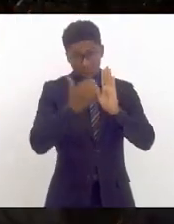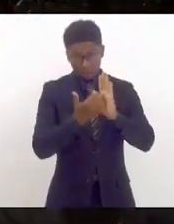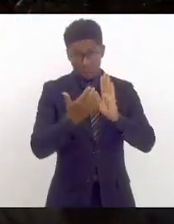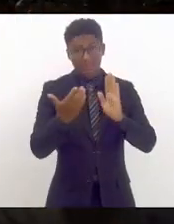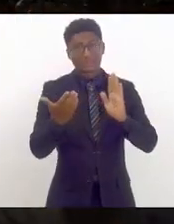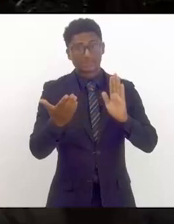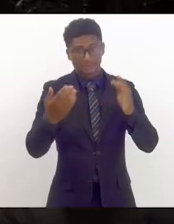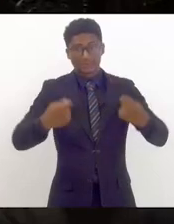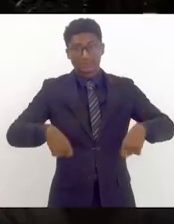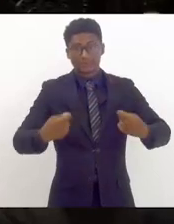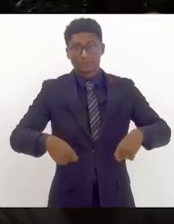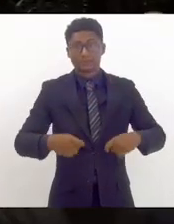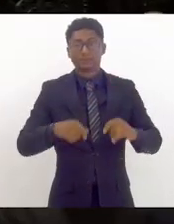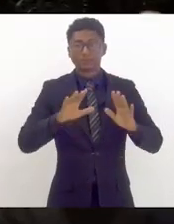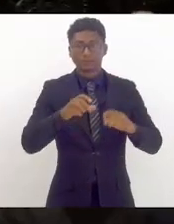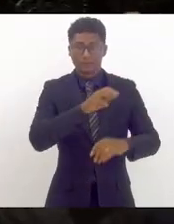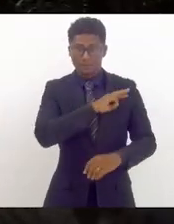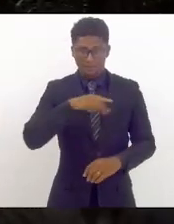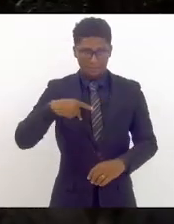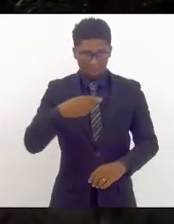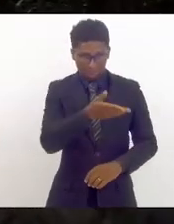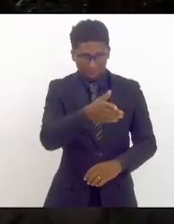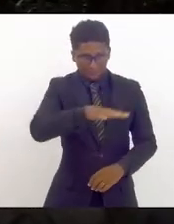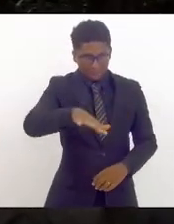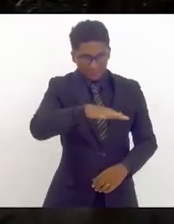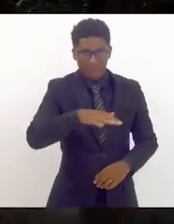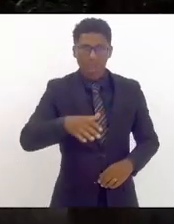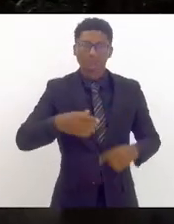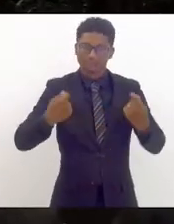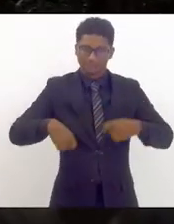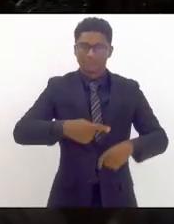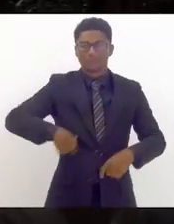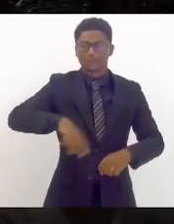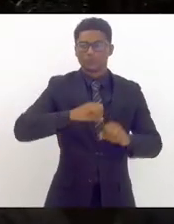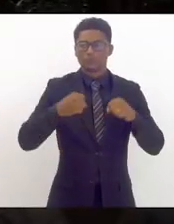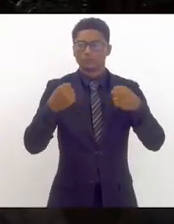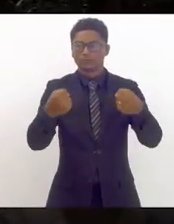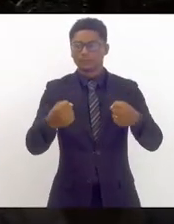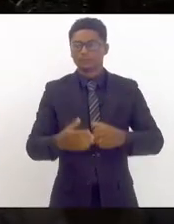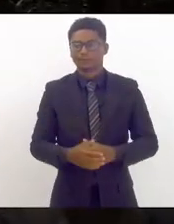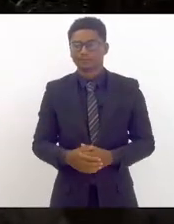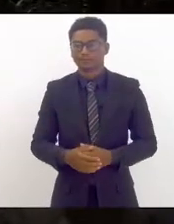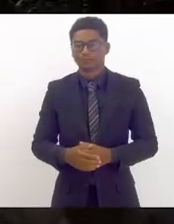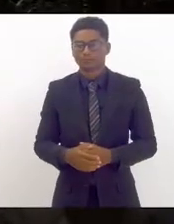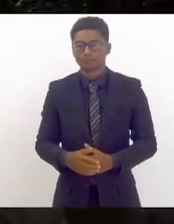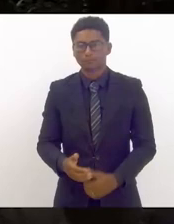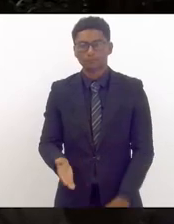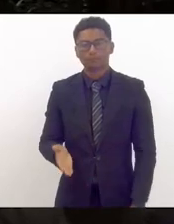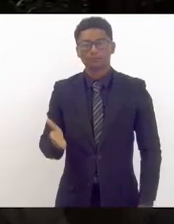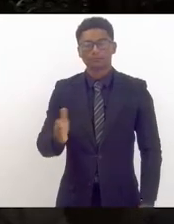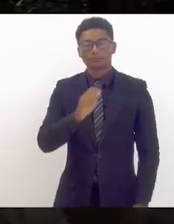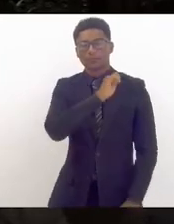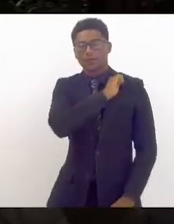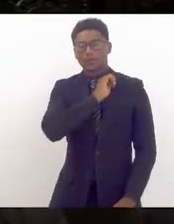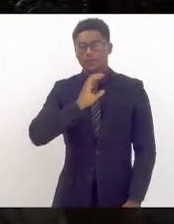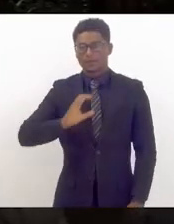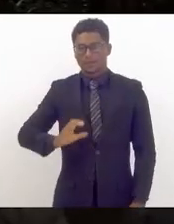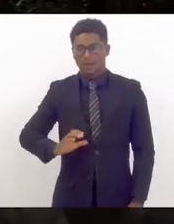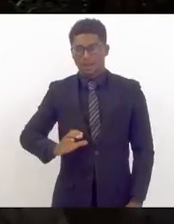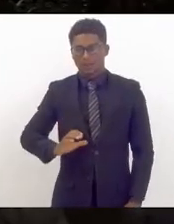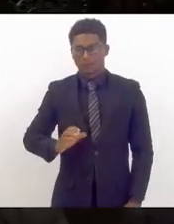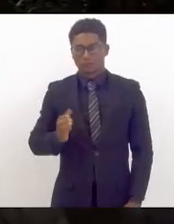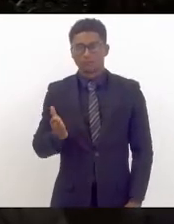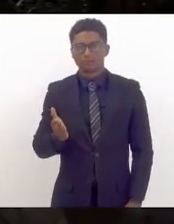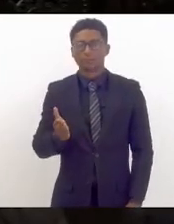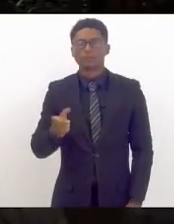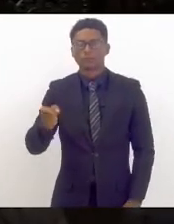outro passo que depende do esforço de todos nós. André Siciliano, você demonstrou que